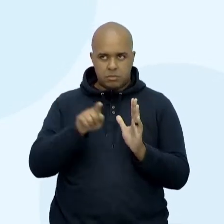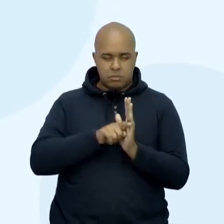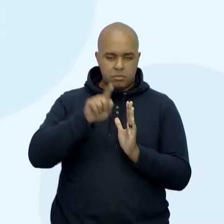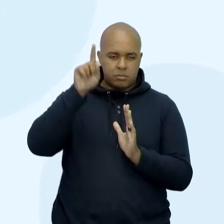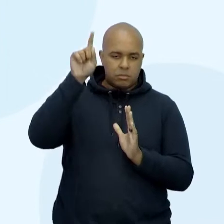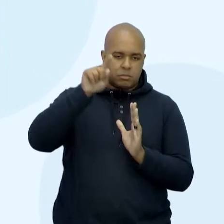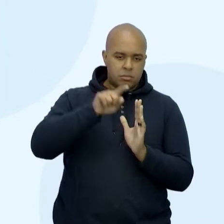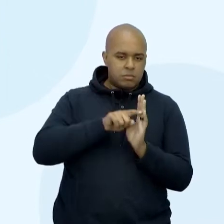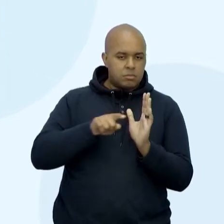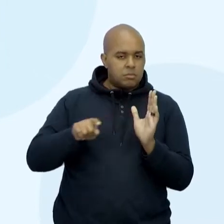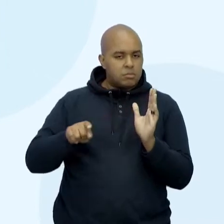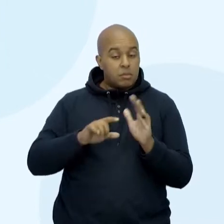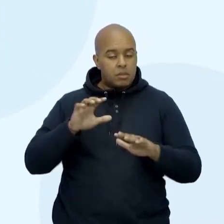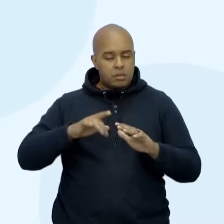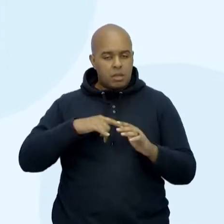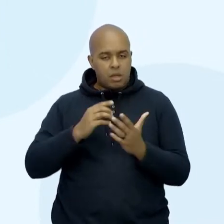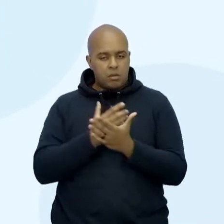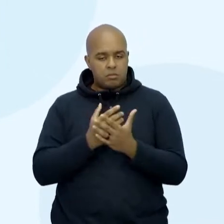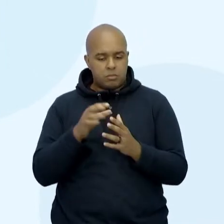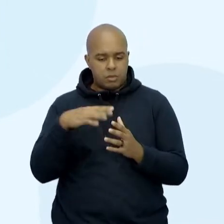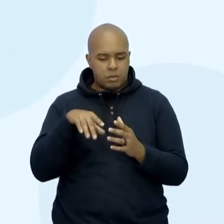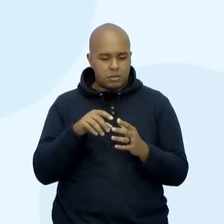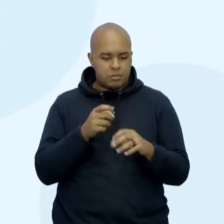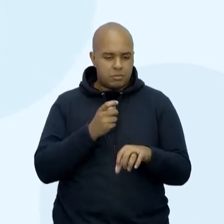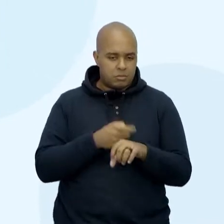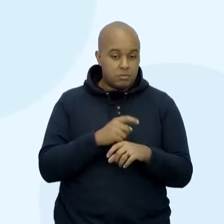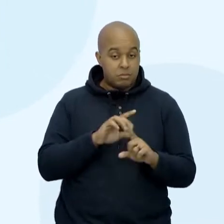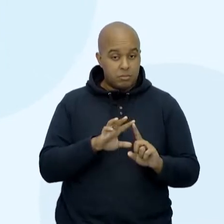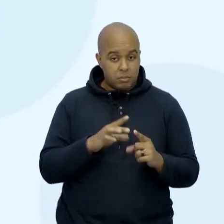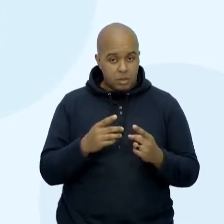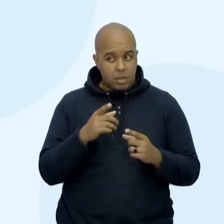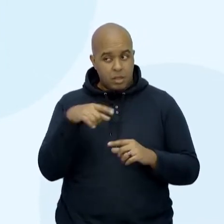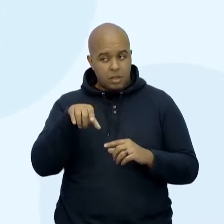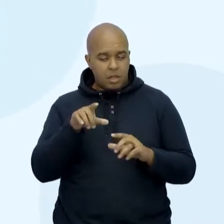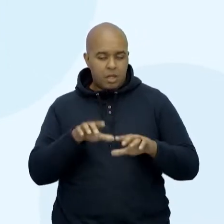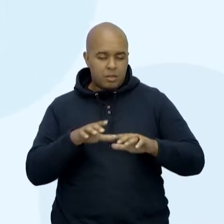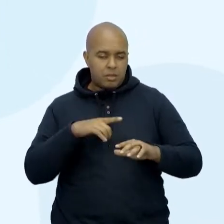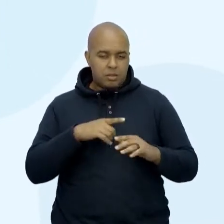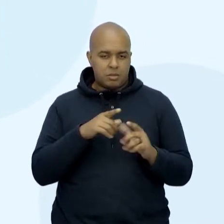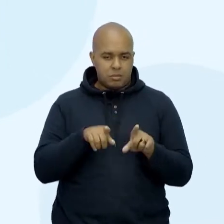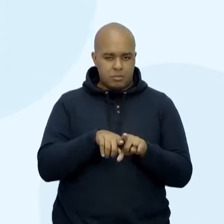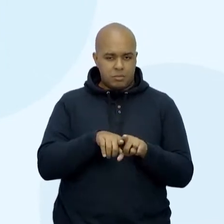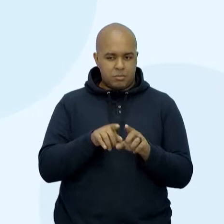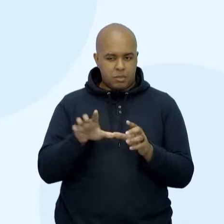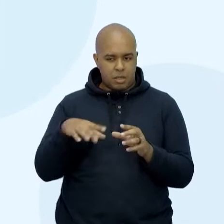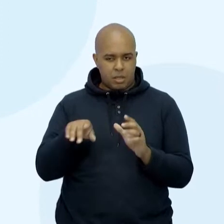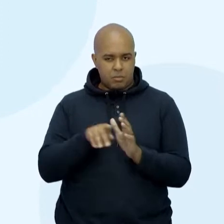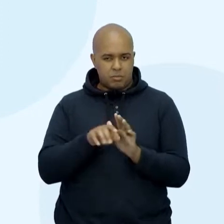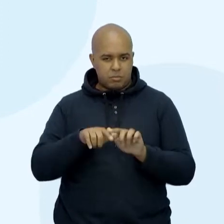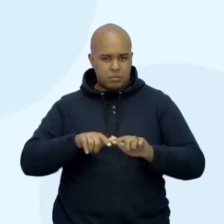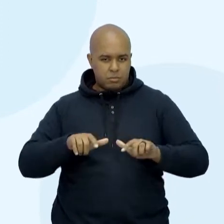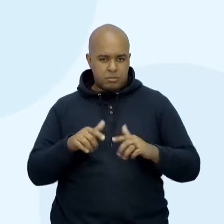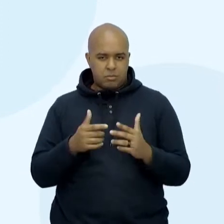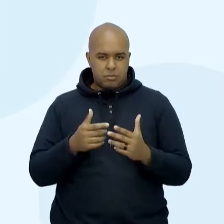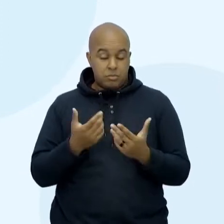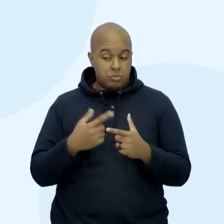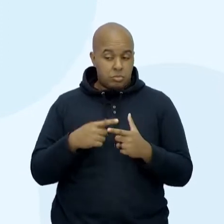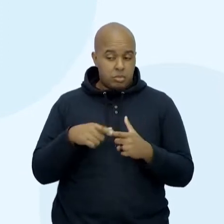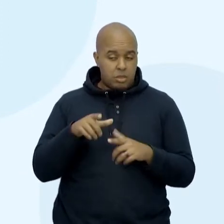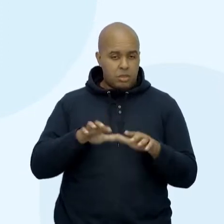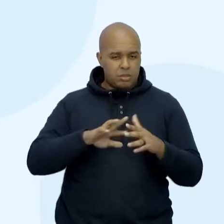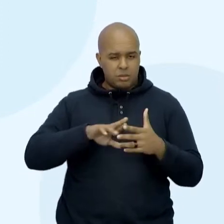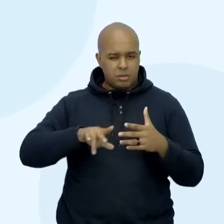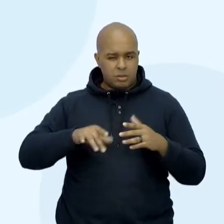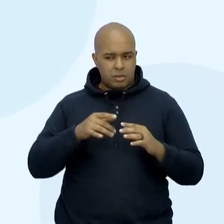então tinha realmente uma região maciça, mas que existia também uma parte muito vazia, né? Porque